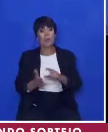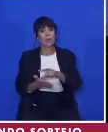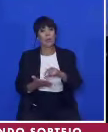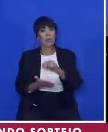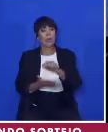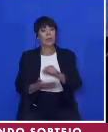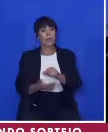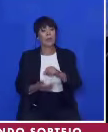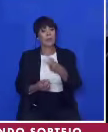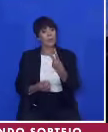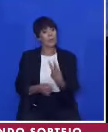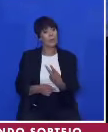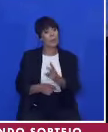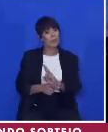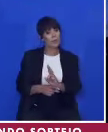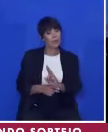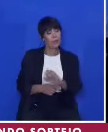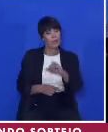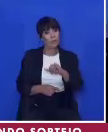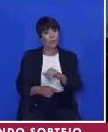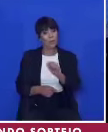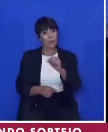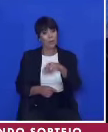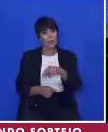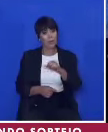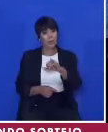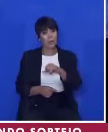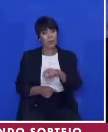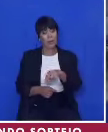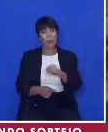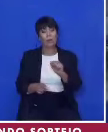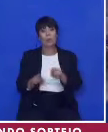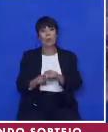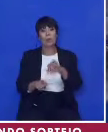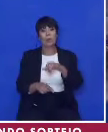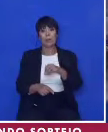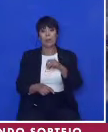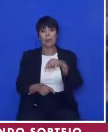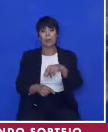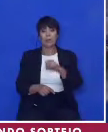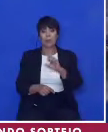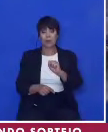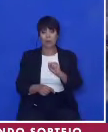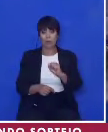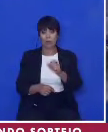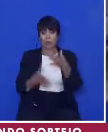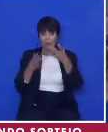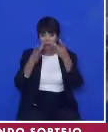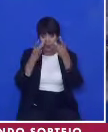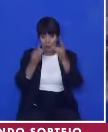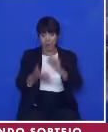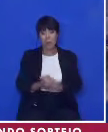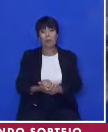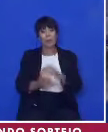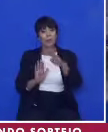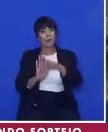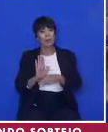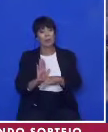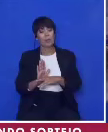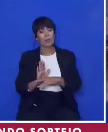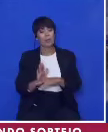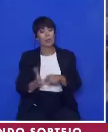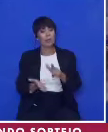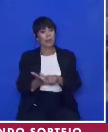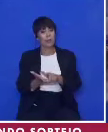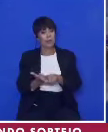cena, Janaína Rego e Jonas de Souza, nossos auditores populares, estão aqui atentos a cada procedimento. E aí, apostas em